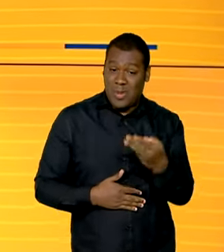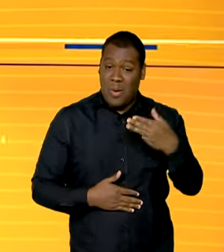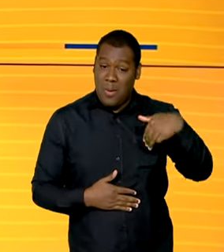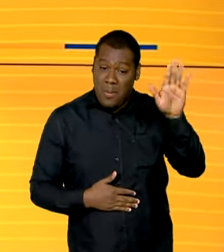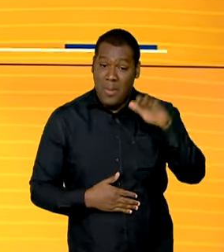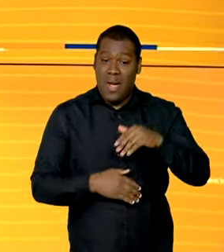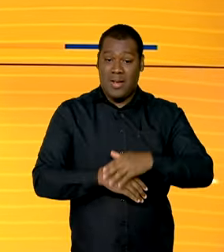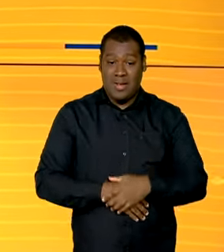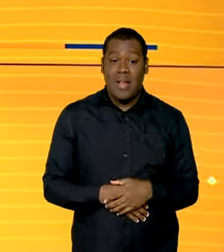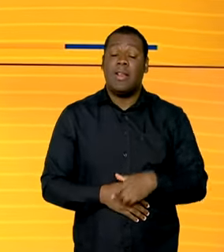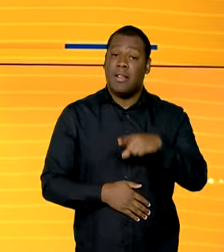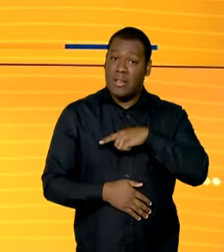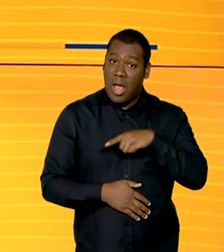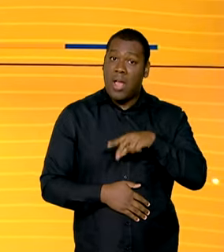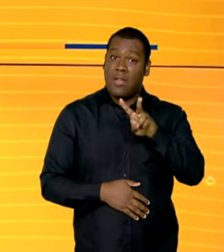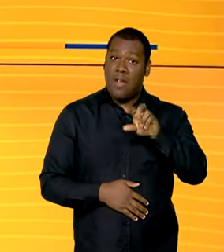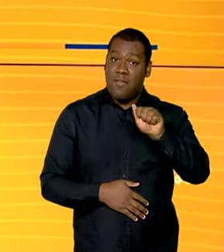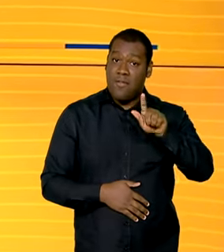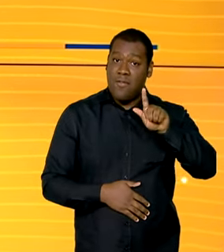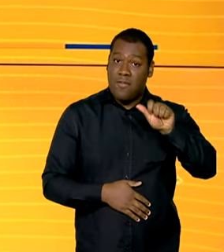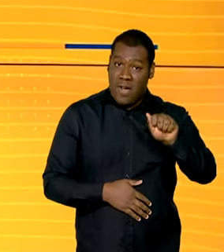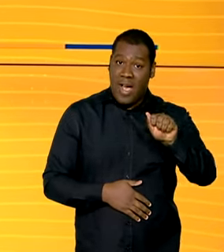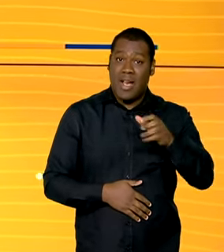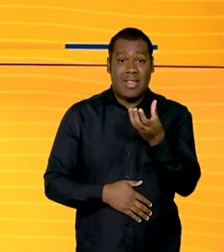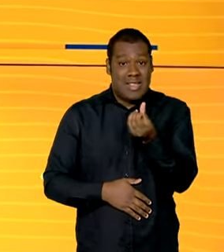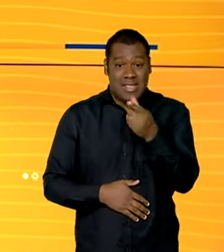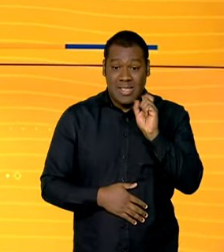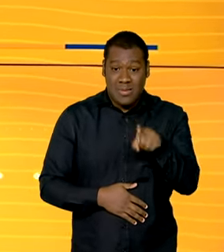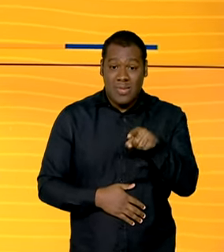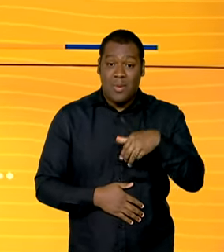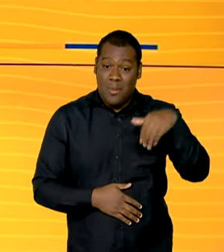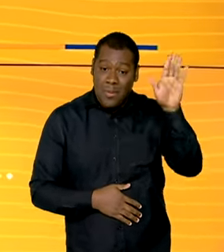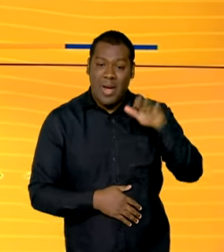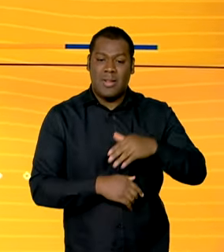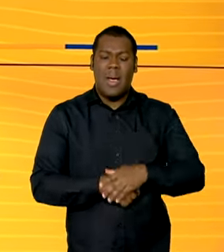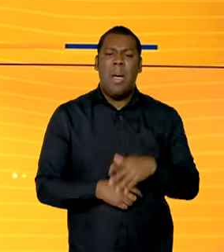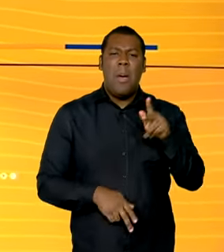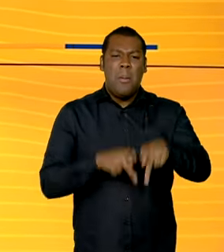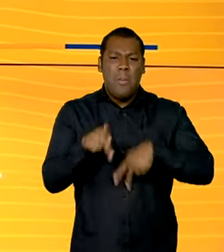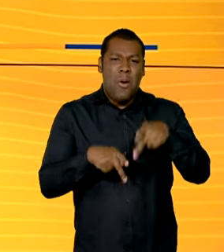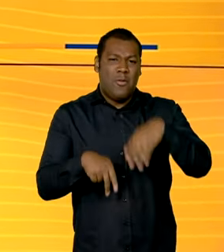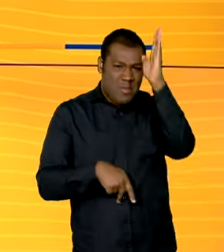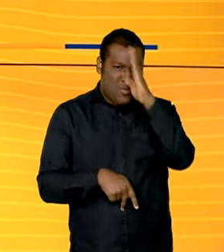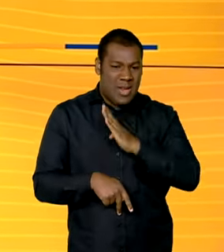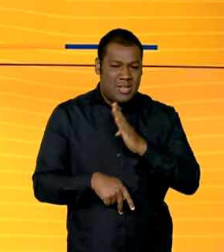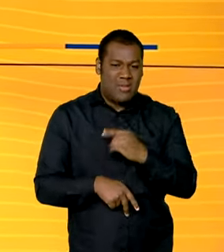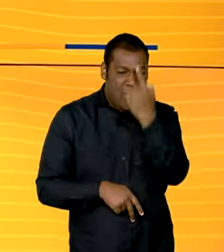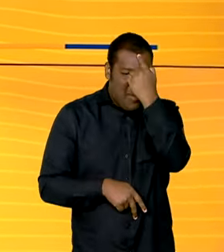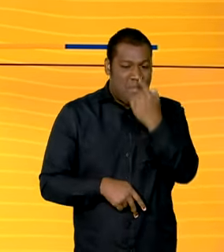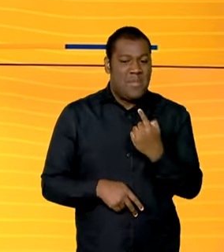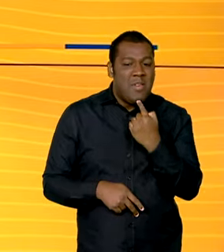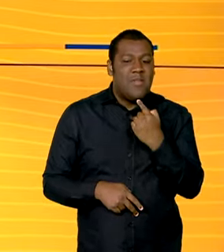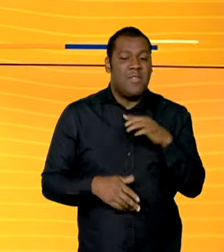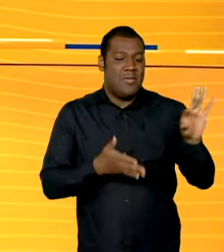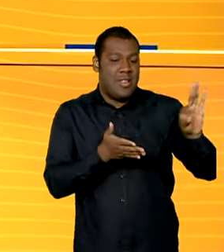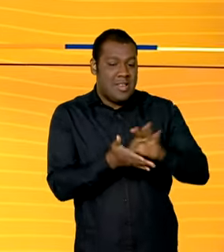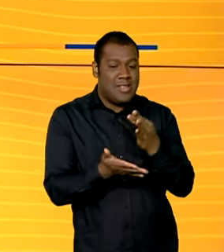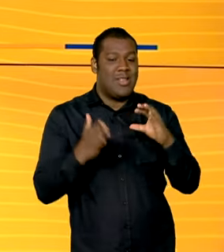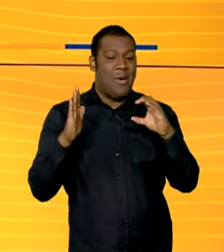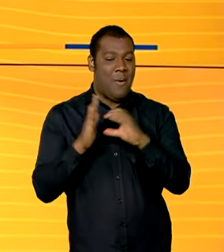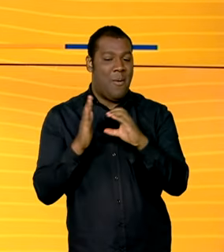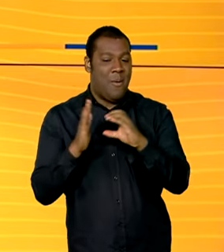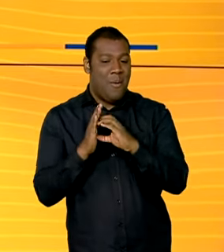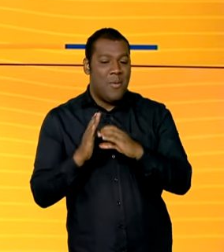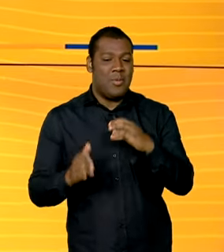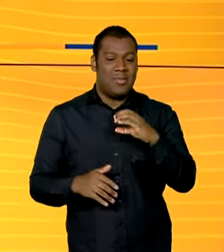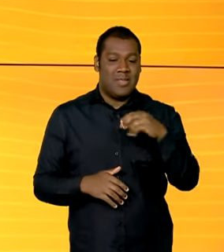de 6.500 vagas. E qual o perfil desses brasileiros e brasileiras que querem ingressar no Serviço